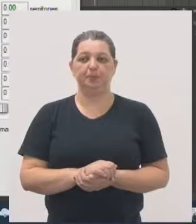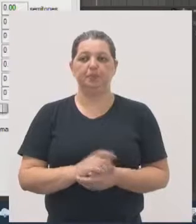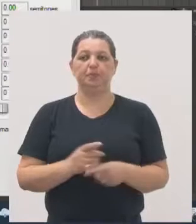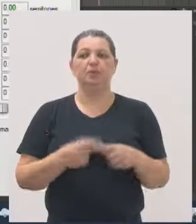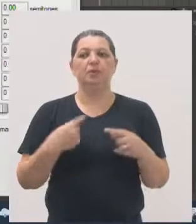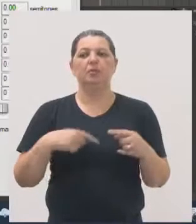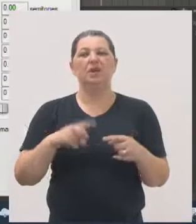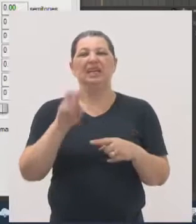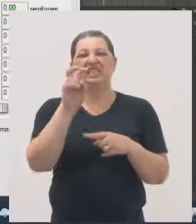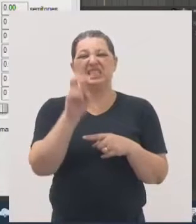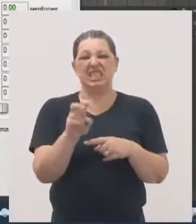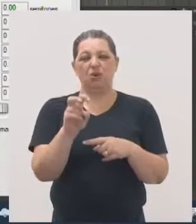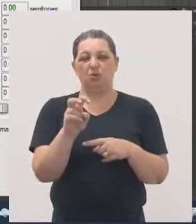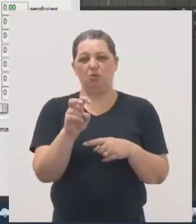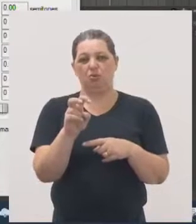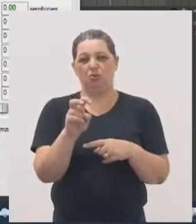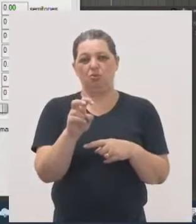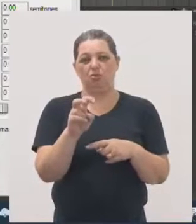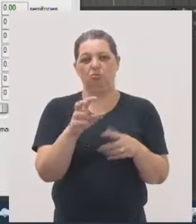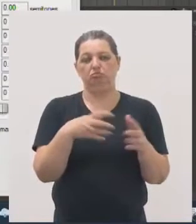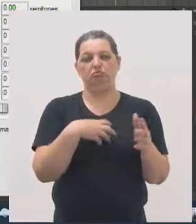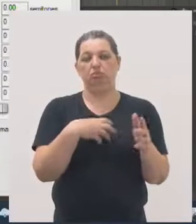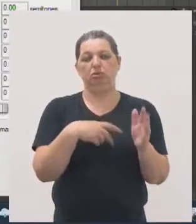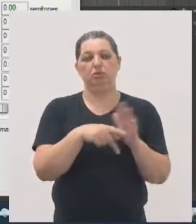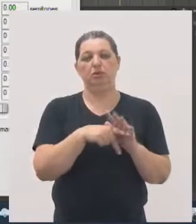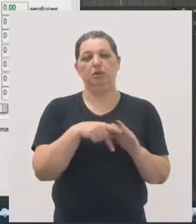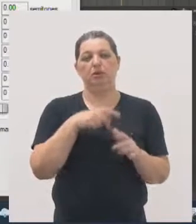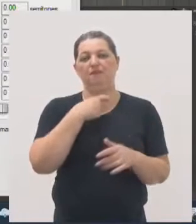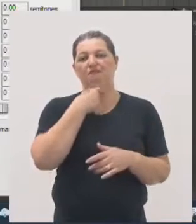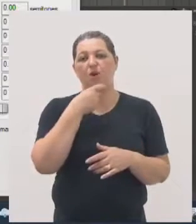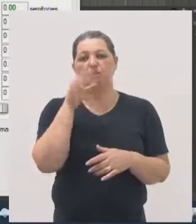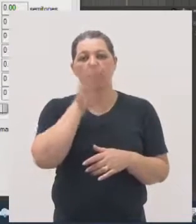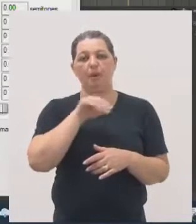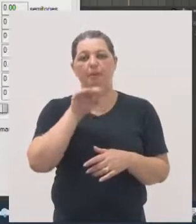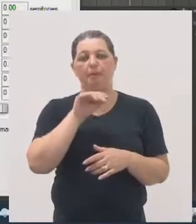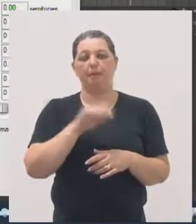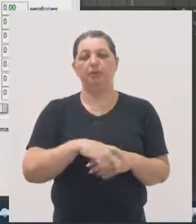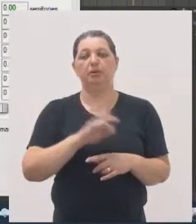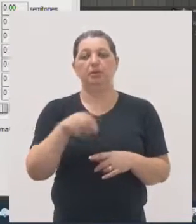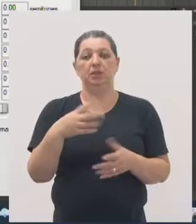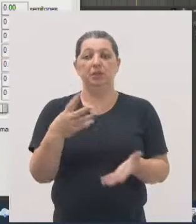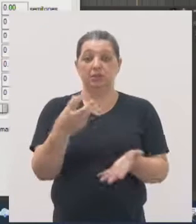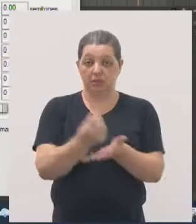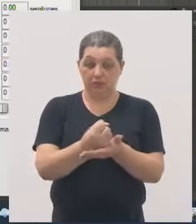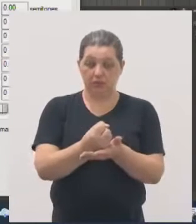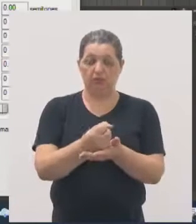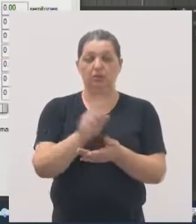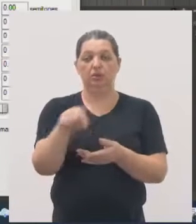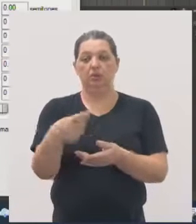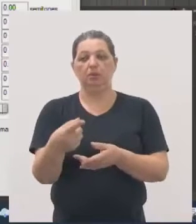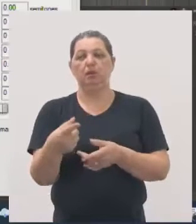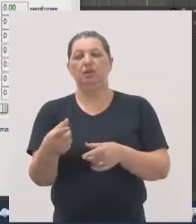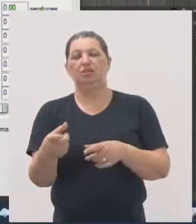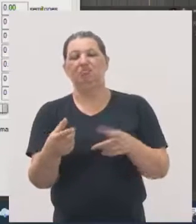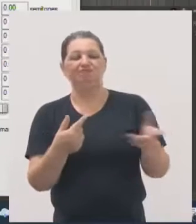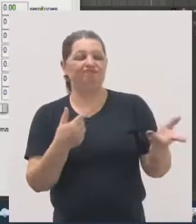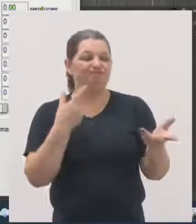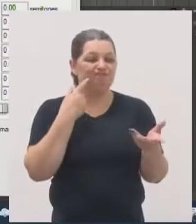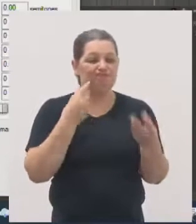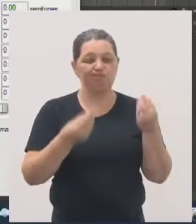aplicou 5 efeitos, 2 efeitos numa voz. Tá tudo salvo, mas aí depois quando você for mexer de novo,